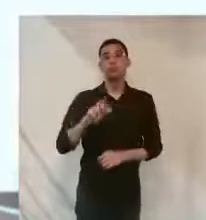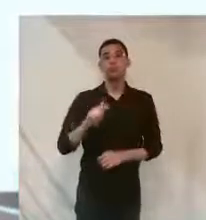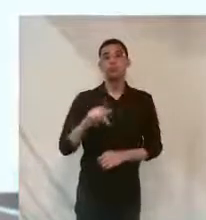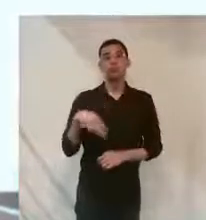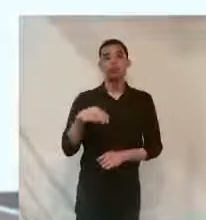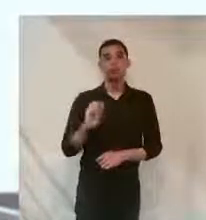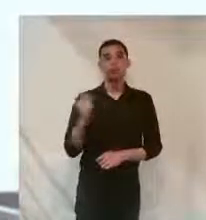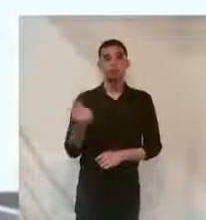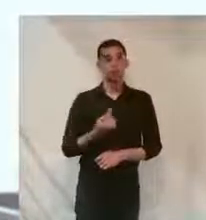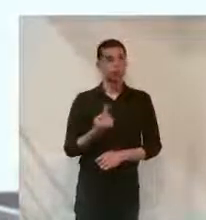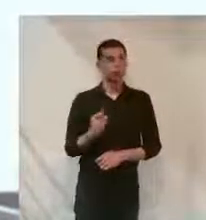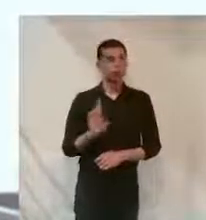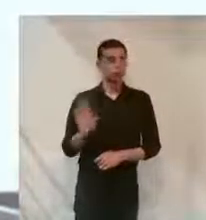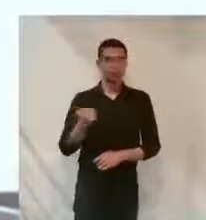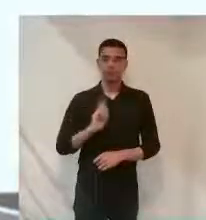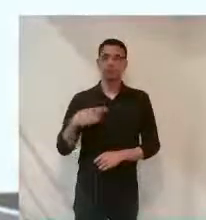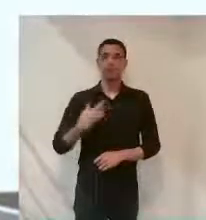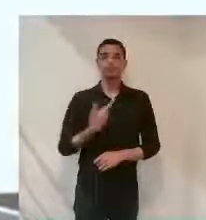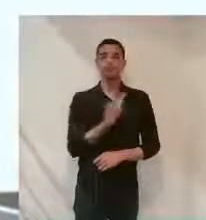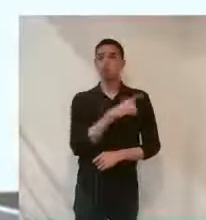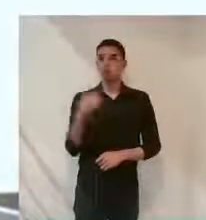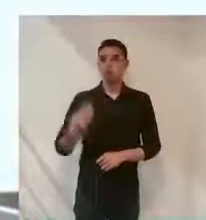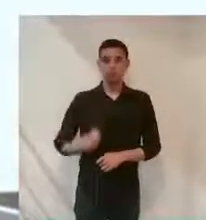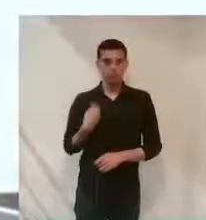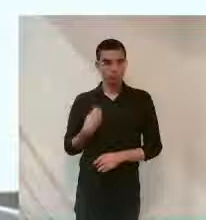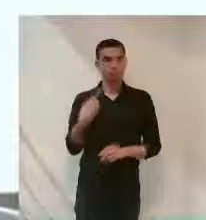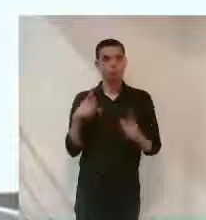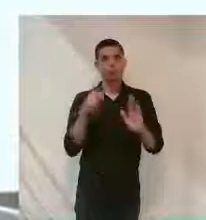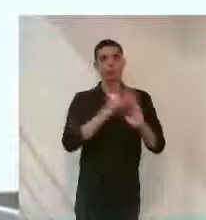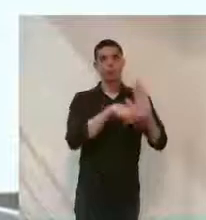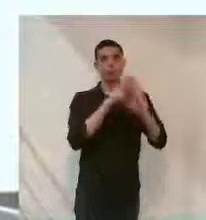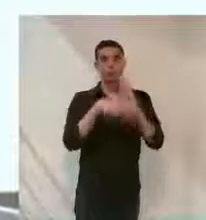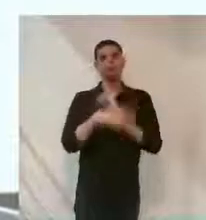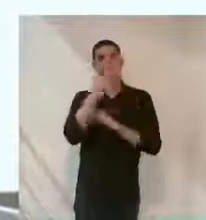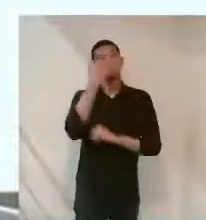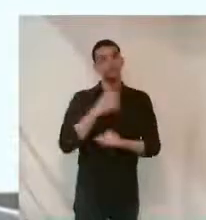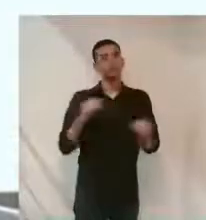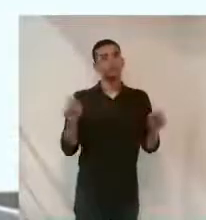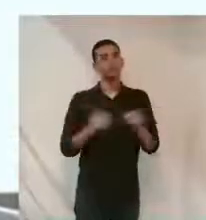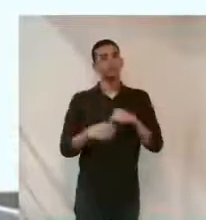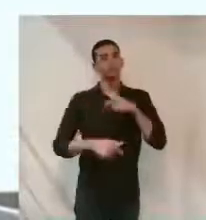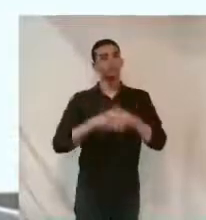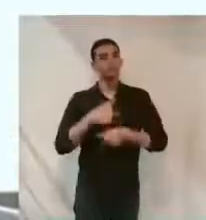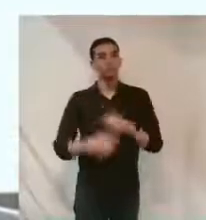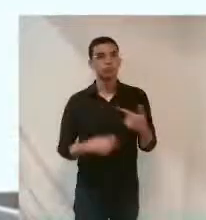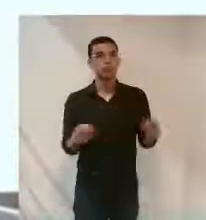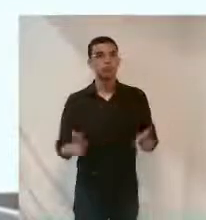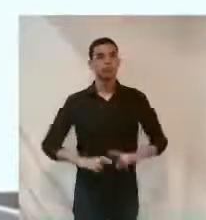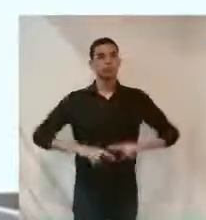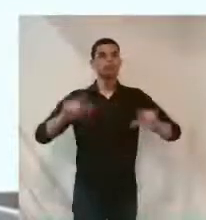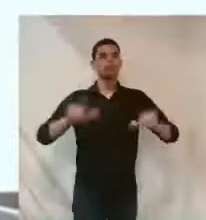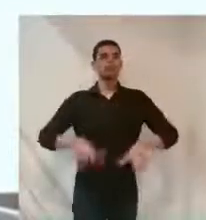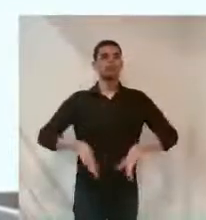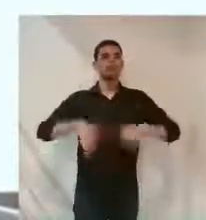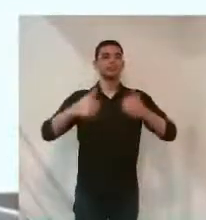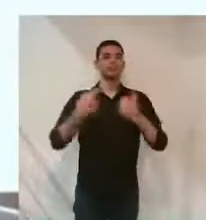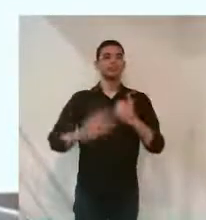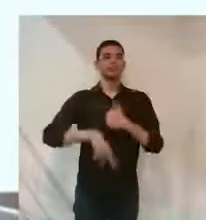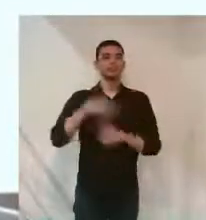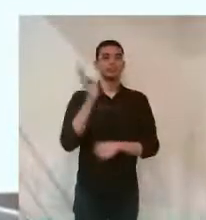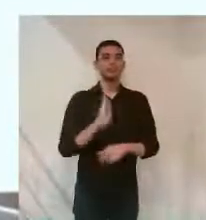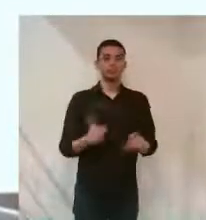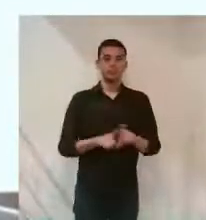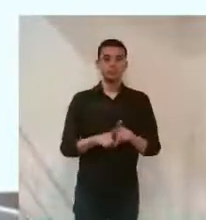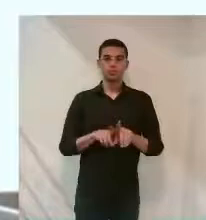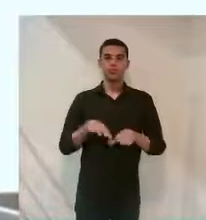várias outras entidades sérias, tem vários outros programas sérios que estão fazendo a diferença no Brasil também. E às vezes as pessoas me perguntam, mas por que